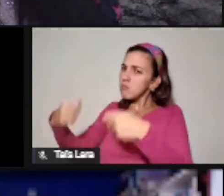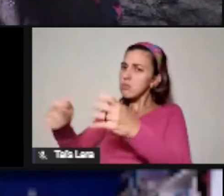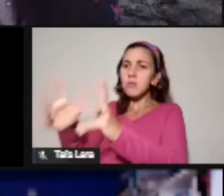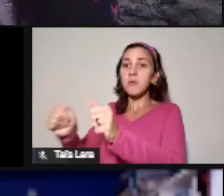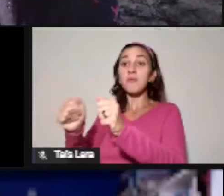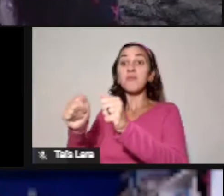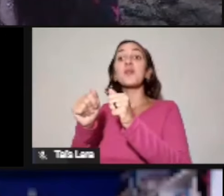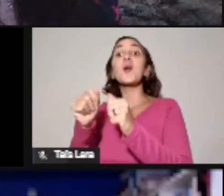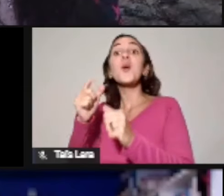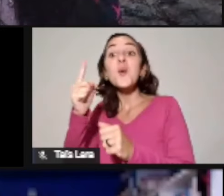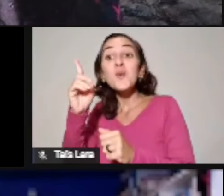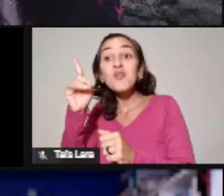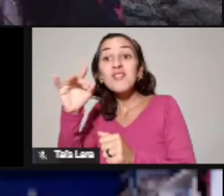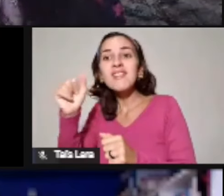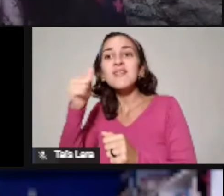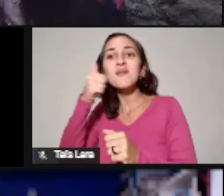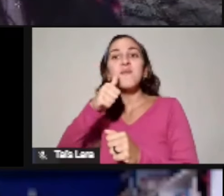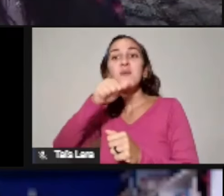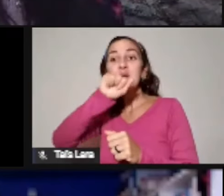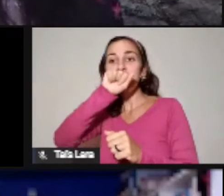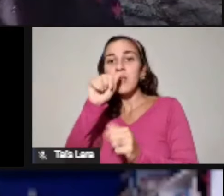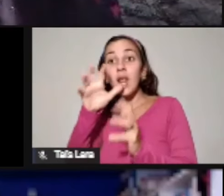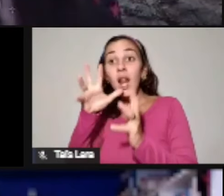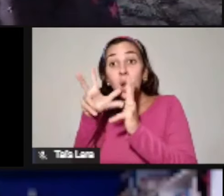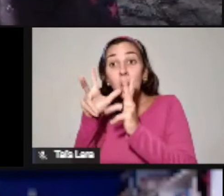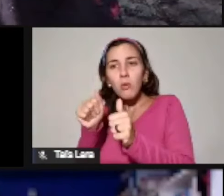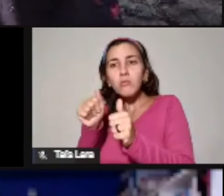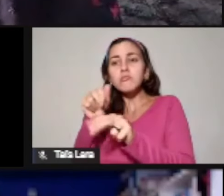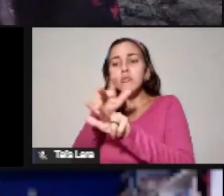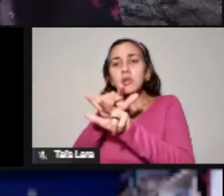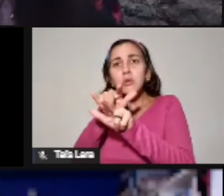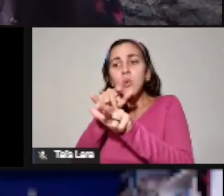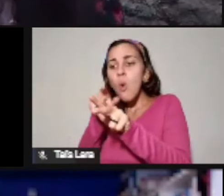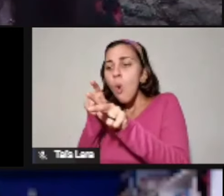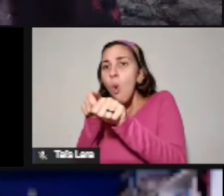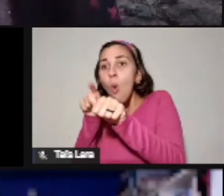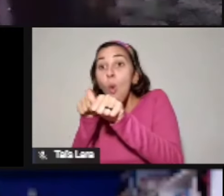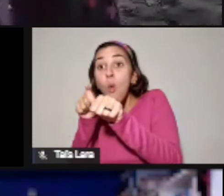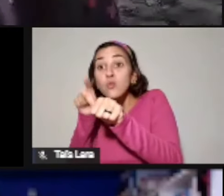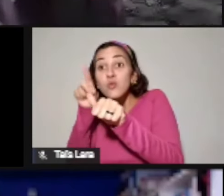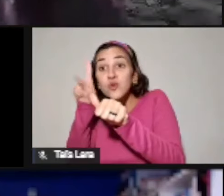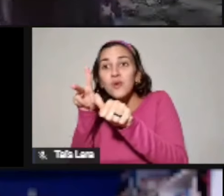e limpou só um, e deixou o outro sujo. E aí de manhã o menino ficou morrendo de vergonha